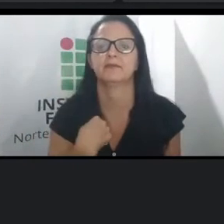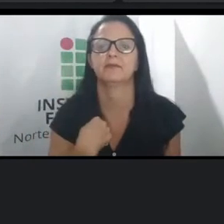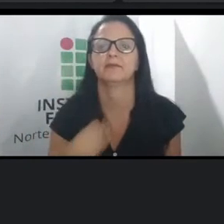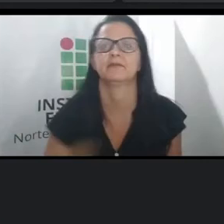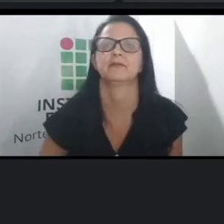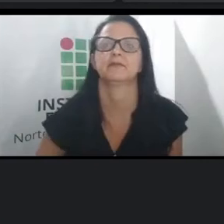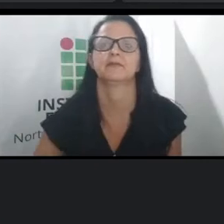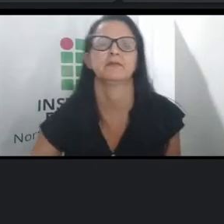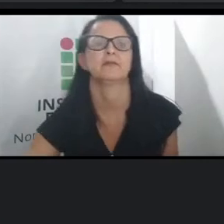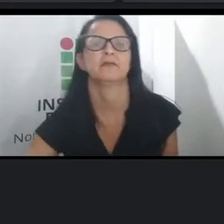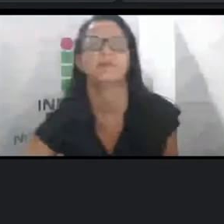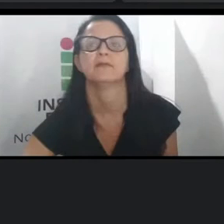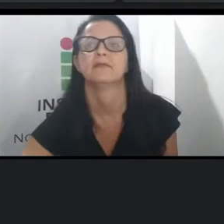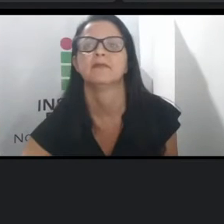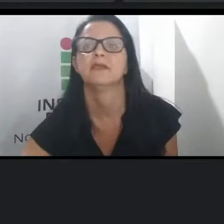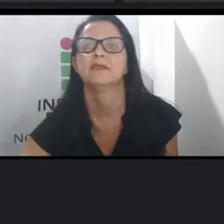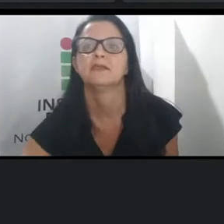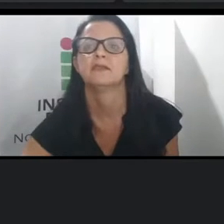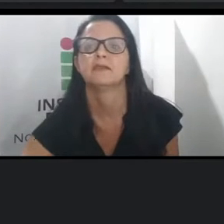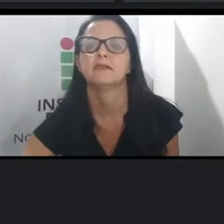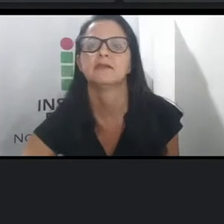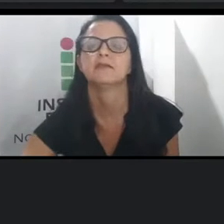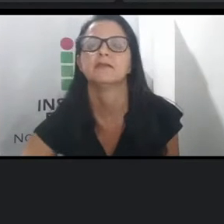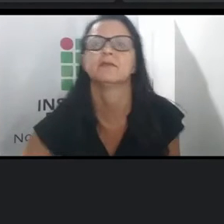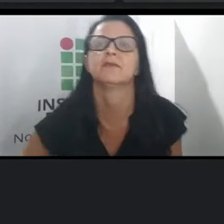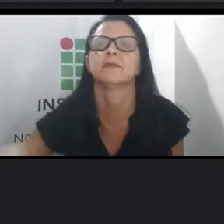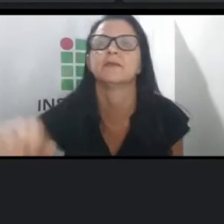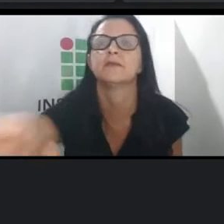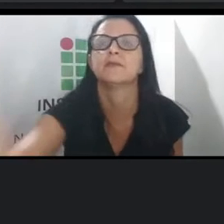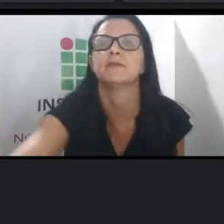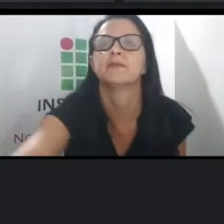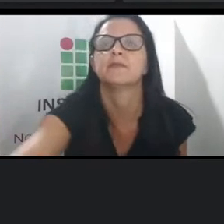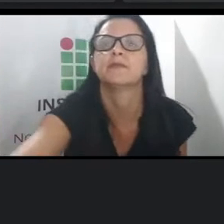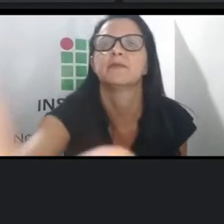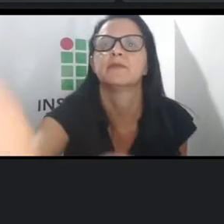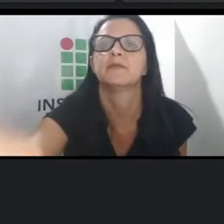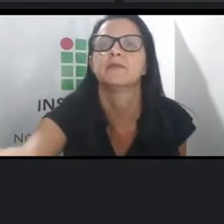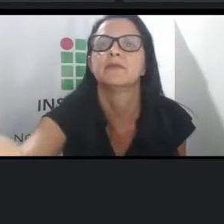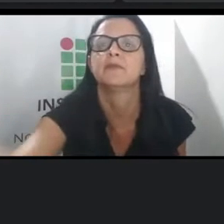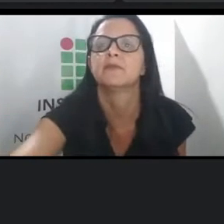se está trabalhando em uma subestação, se está trabalhando com um transformador